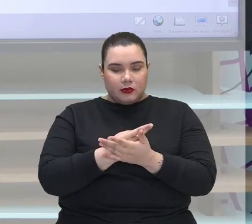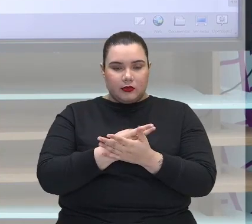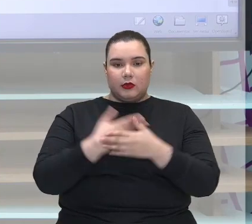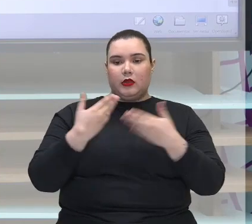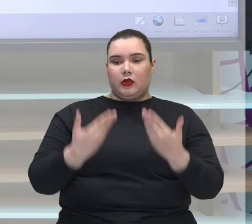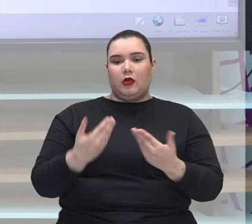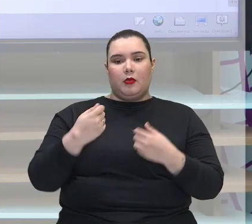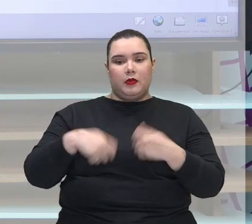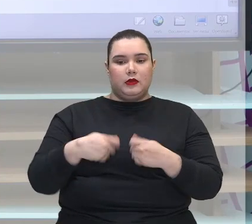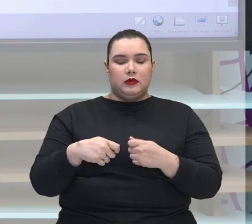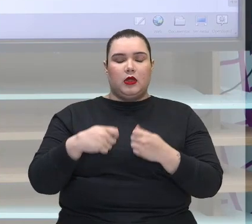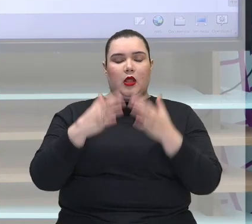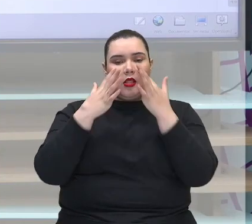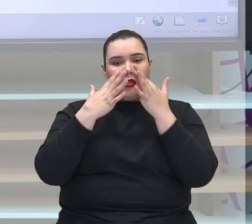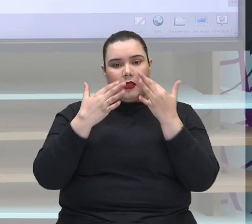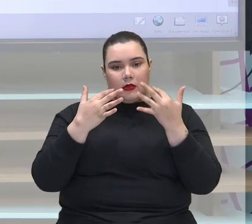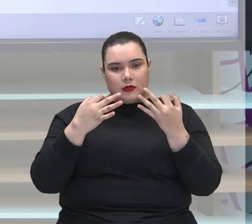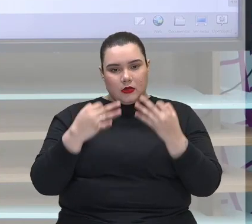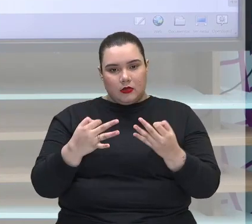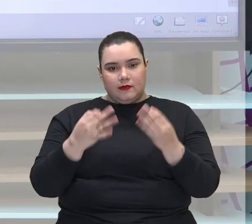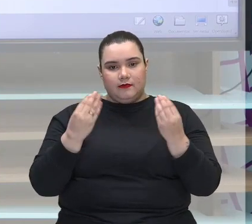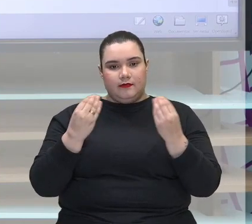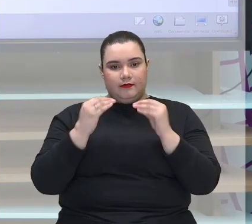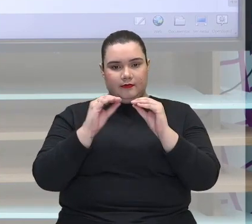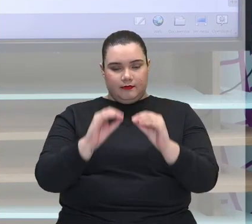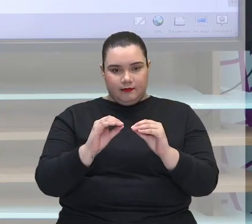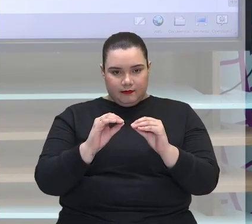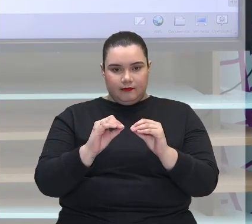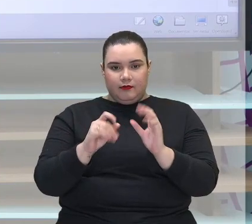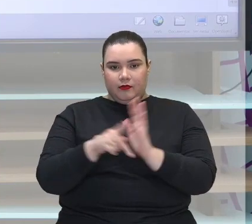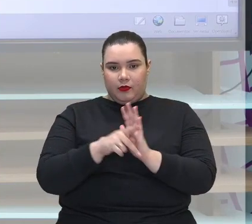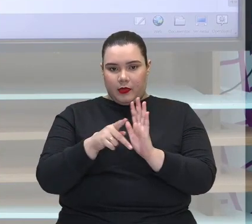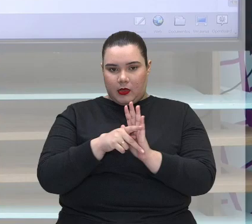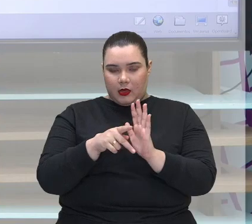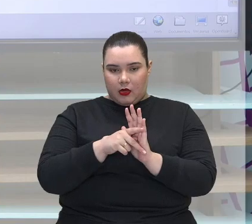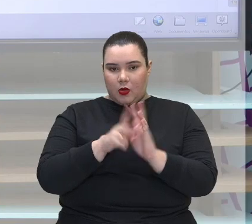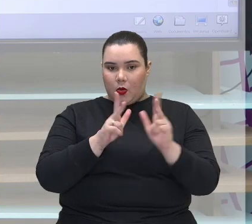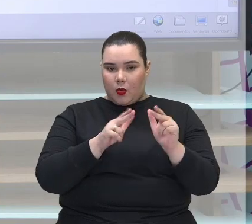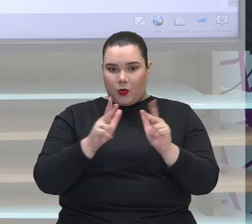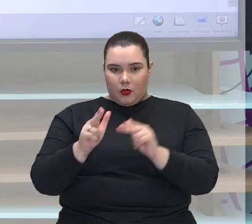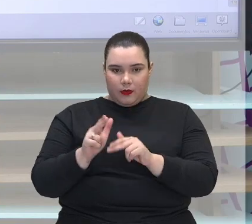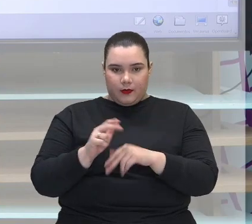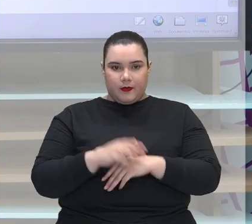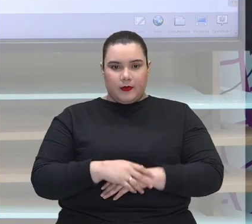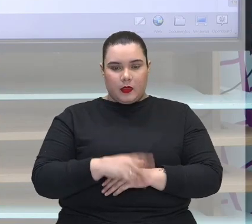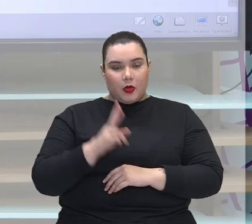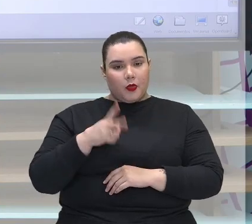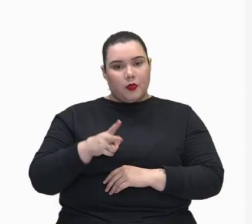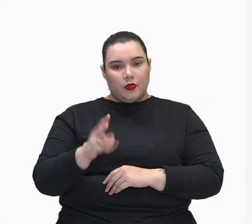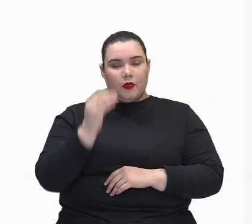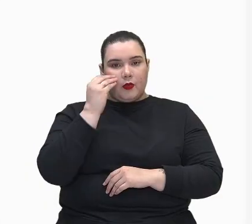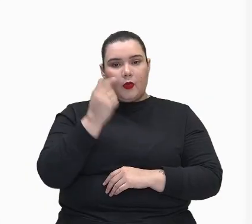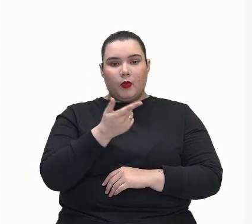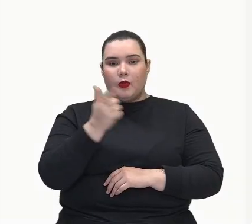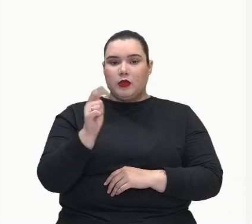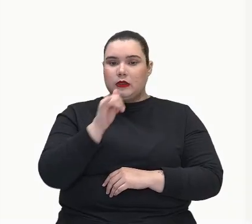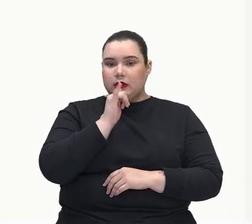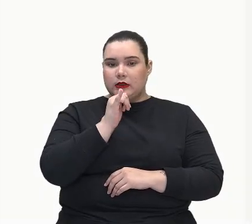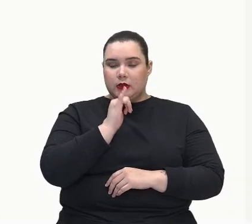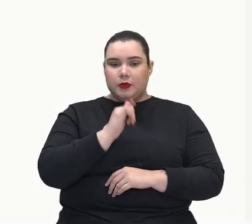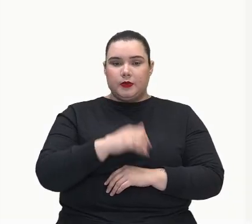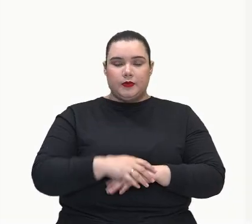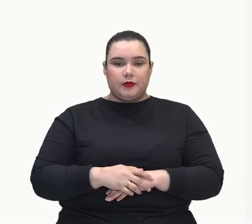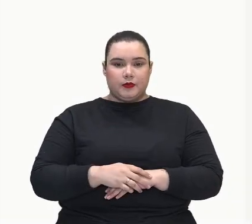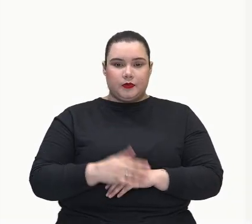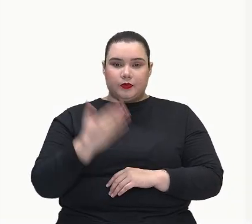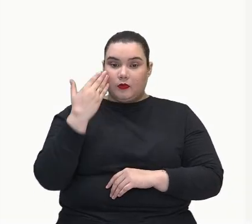ter sempre muita atenção na hora de montar ali a relação de igualdade. Vamos continuar vendo mais alguns exemplos. Temos